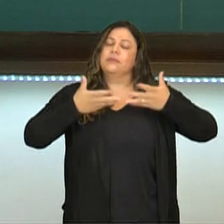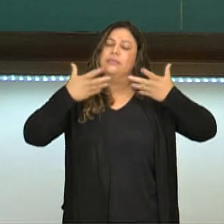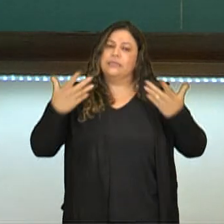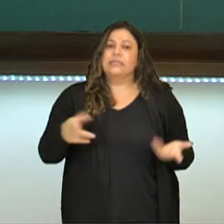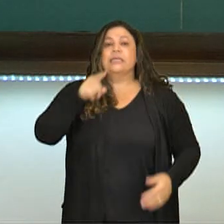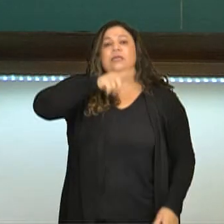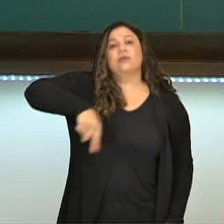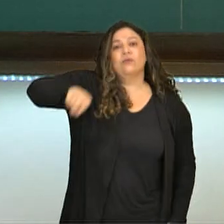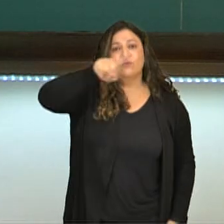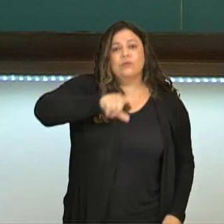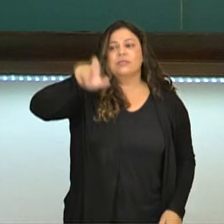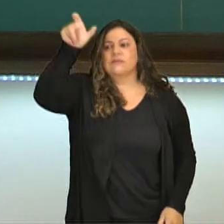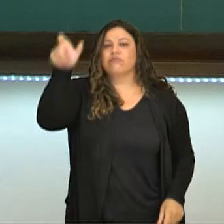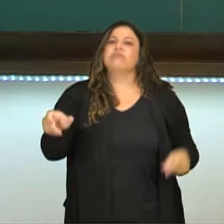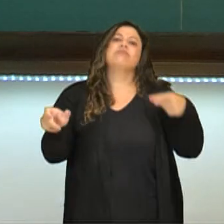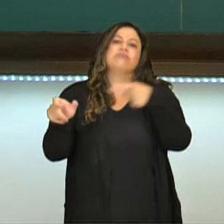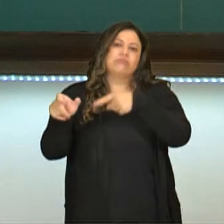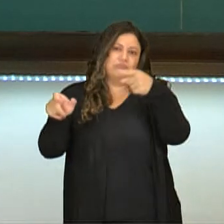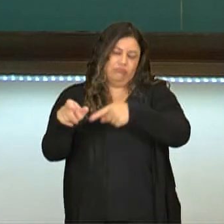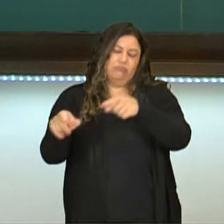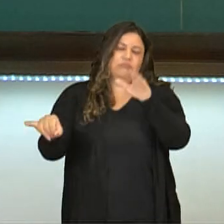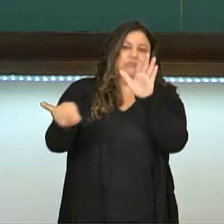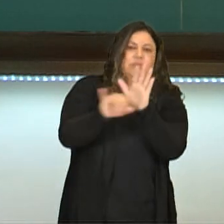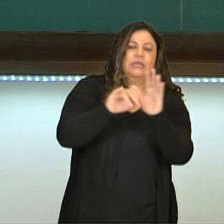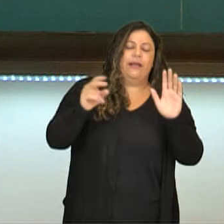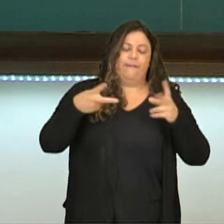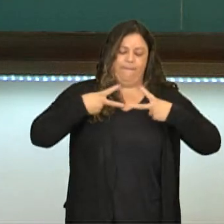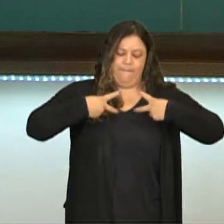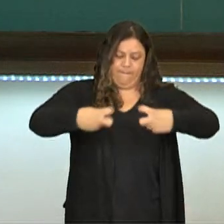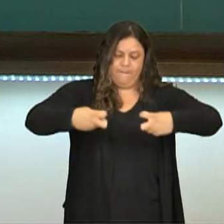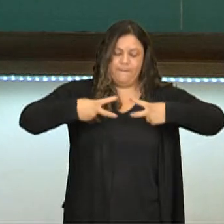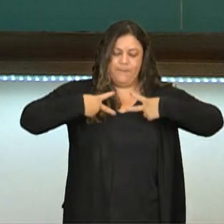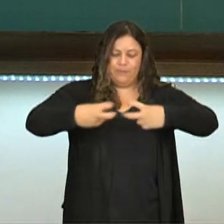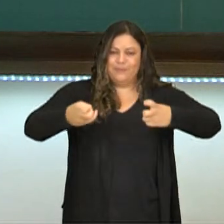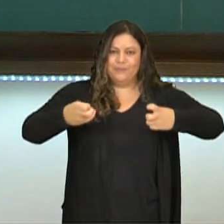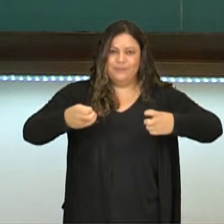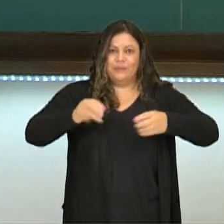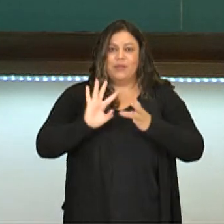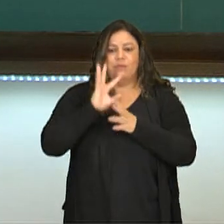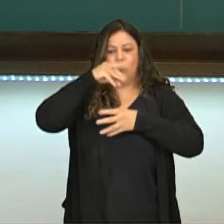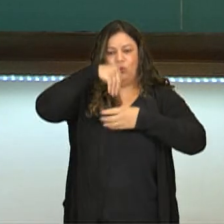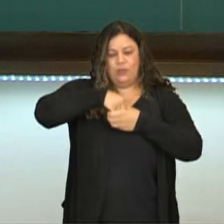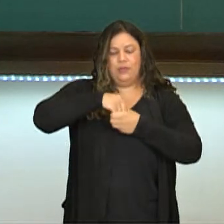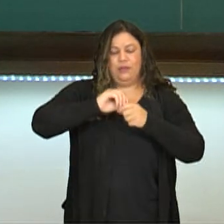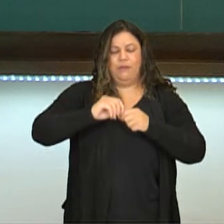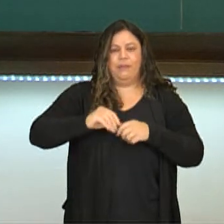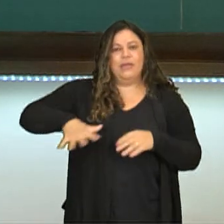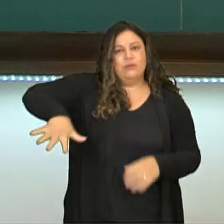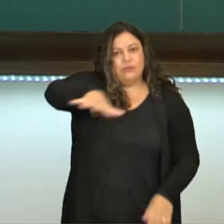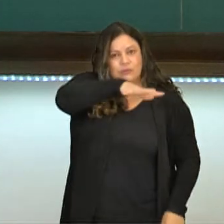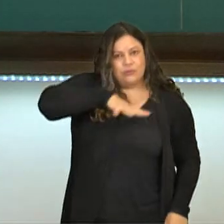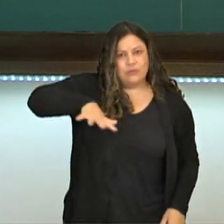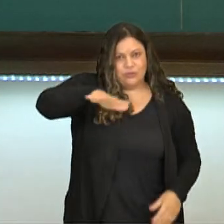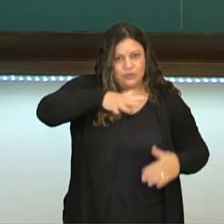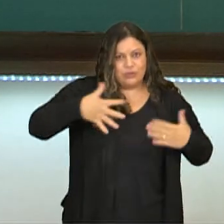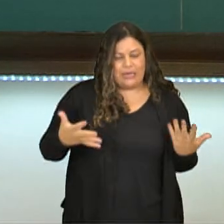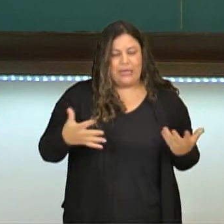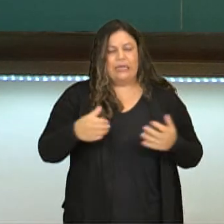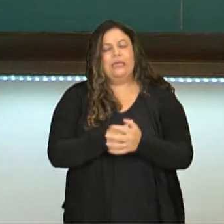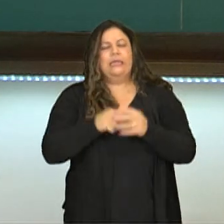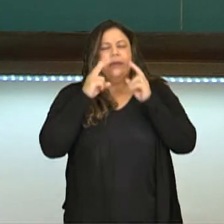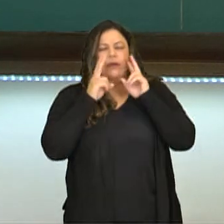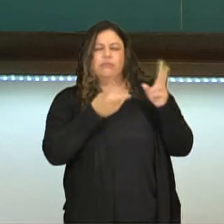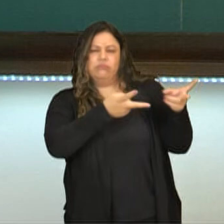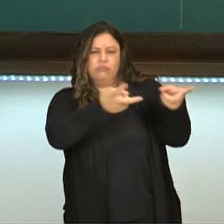que você, enquanto sujeito, se identifica. Mas claro que dentro do elemento mais geral, a gente acaba